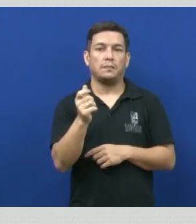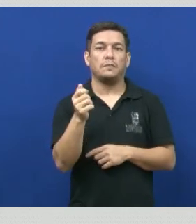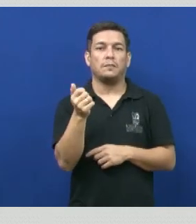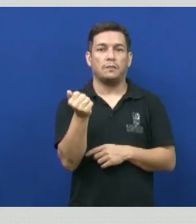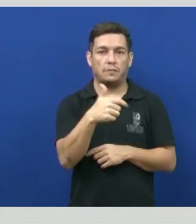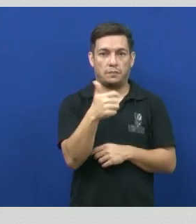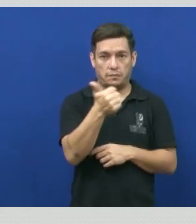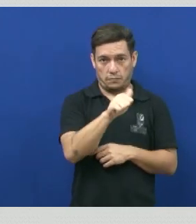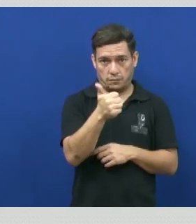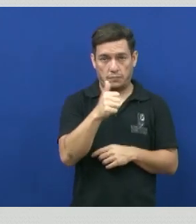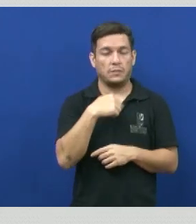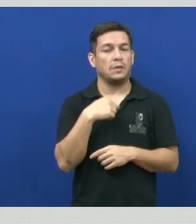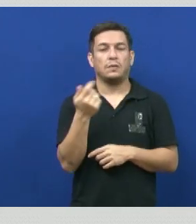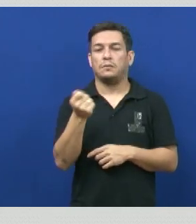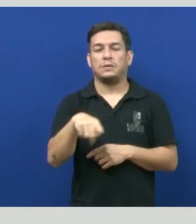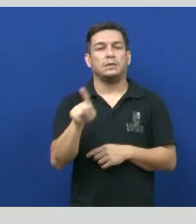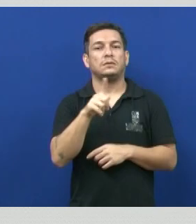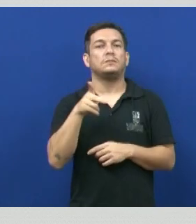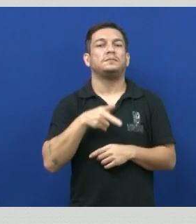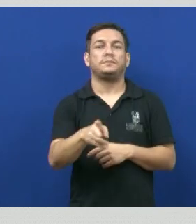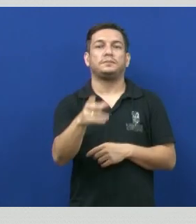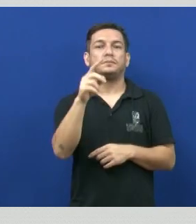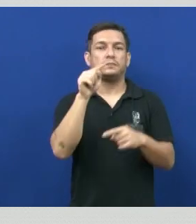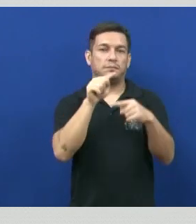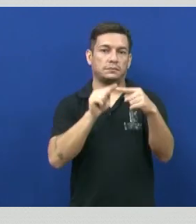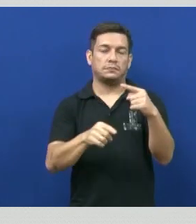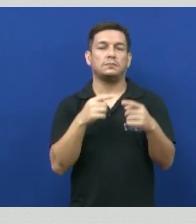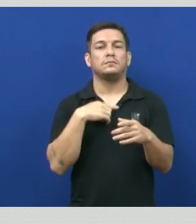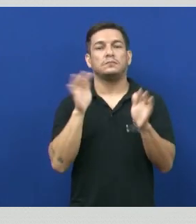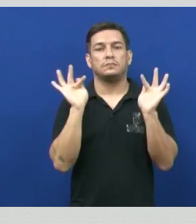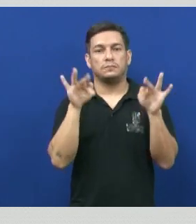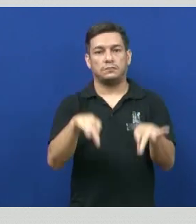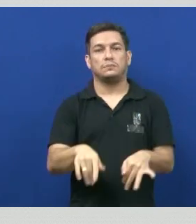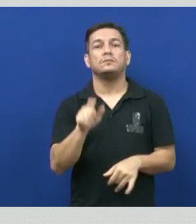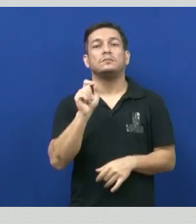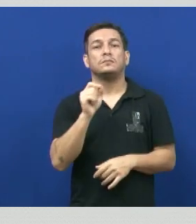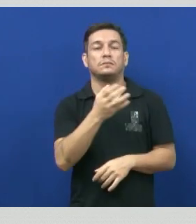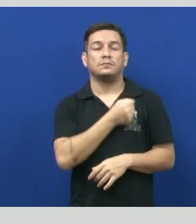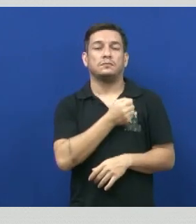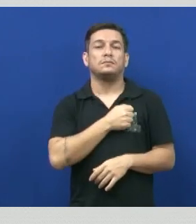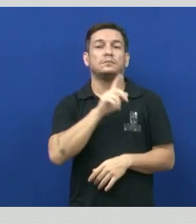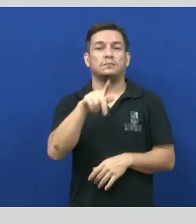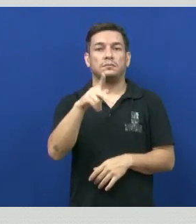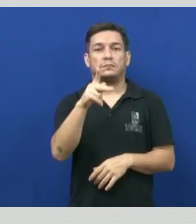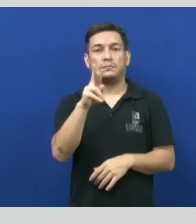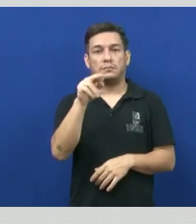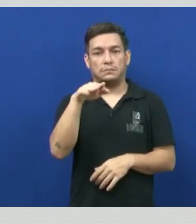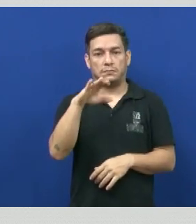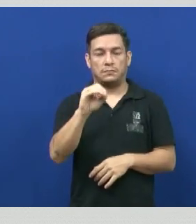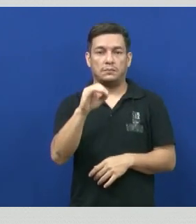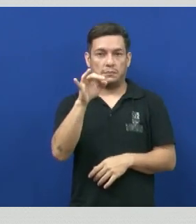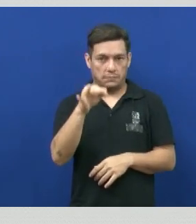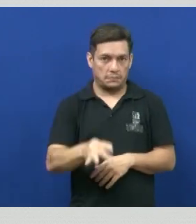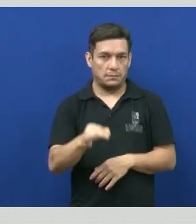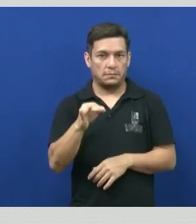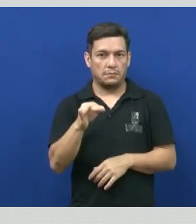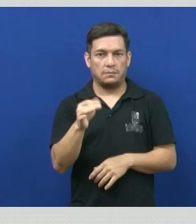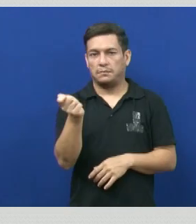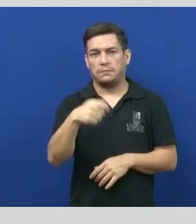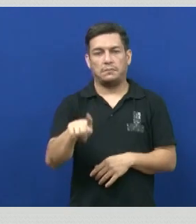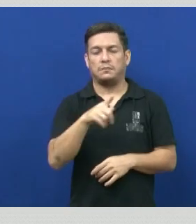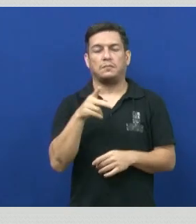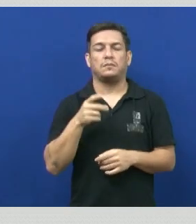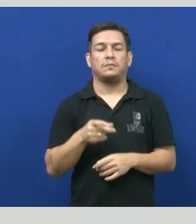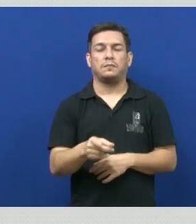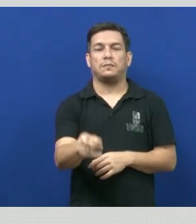11. Então, nesse caso, eu já não preciso continuar as divisões. Eu já concluo que esse número ele é primo, tá certo? Não é necessário